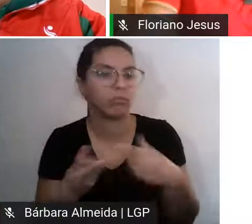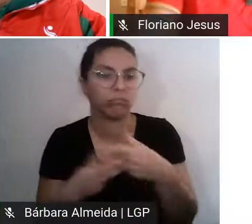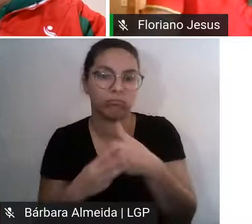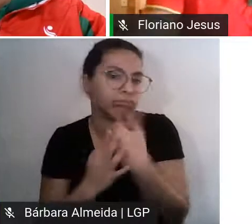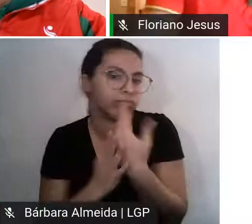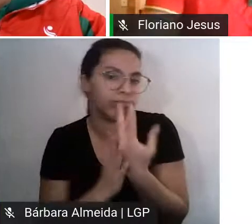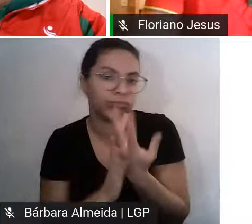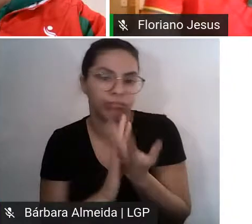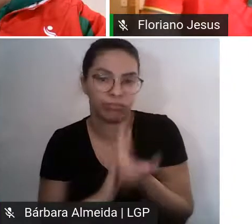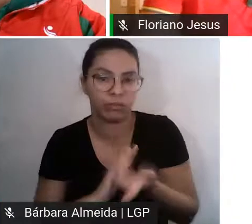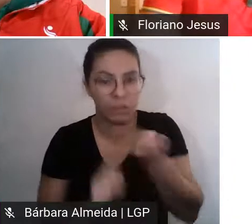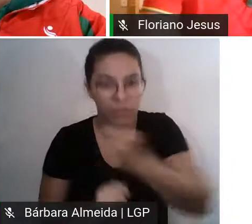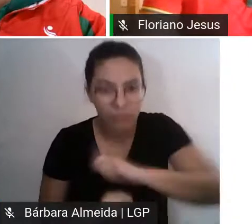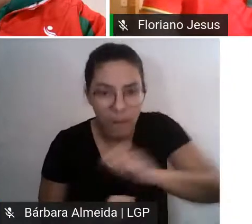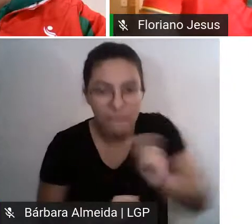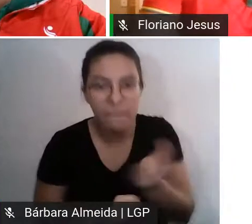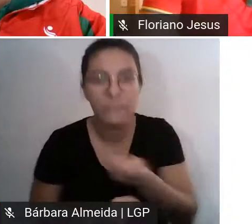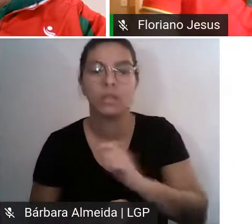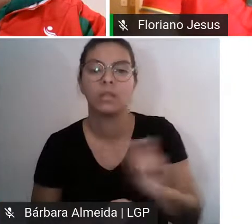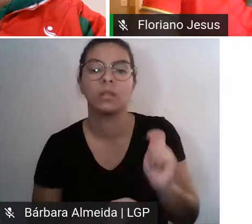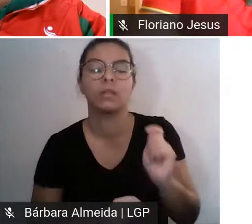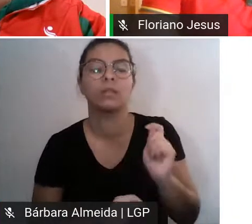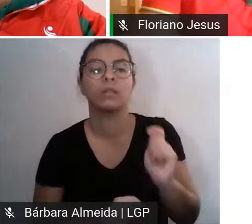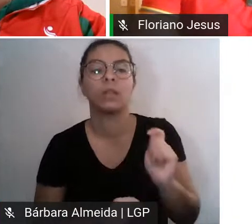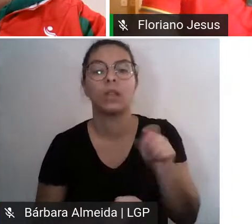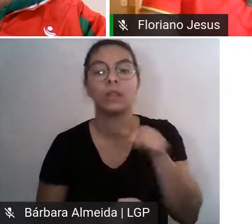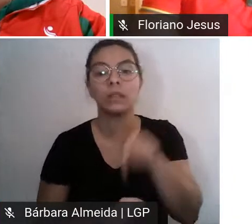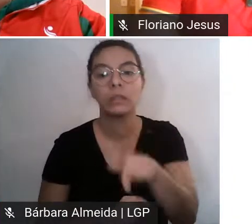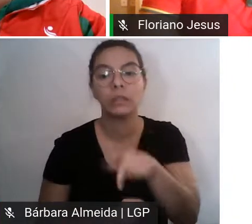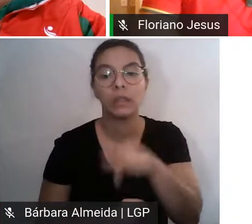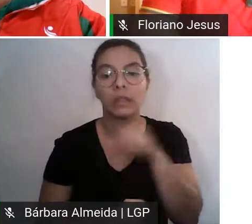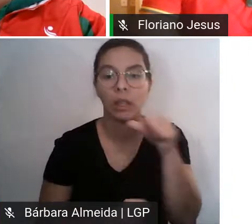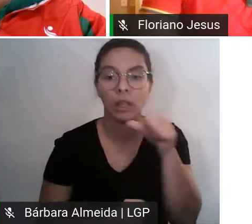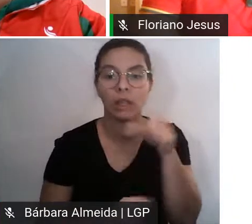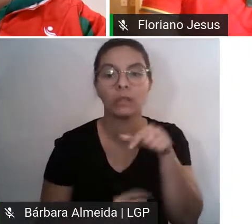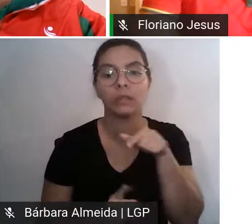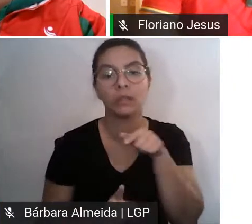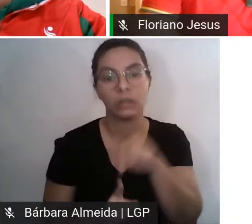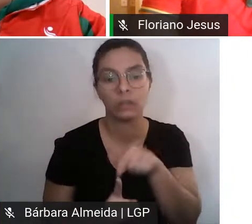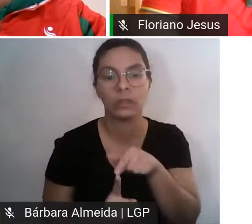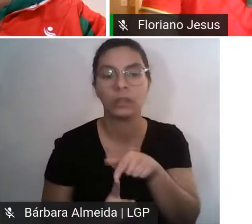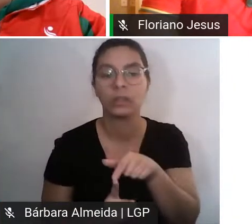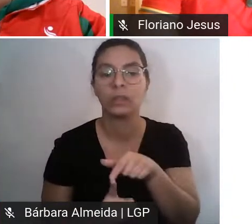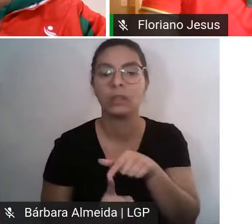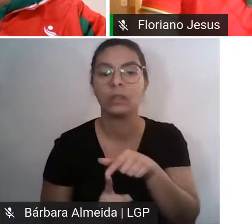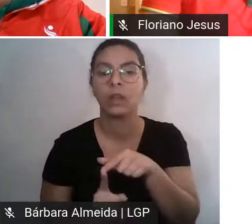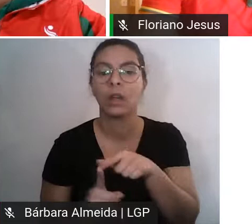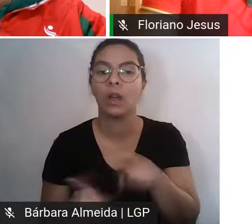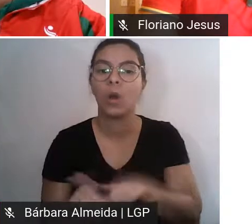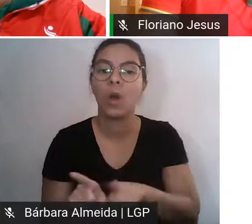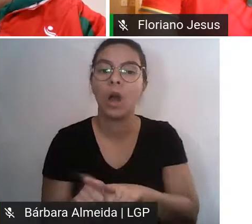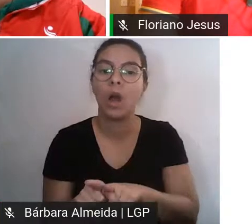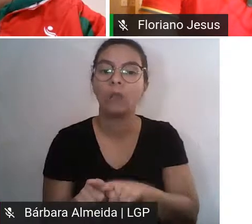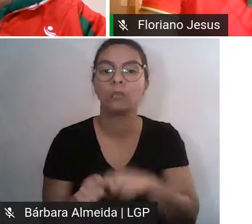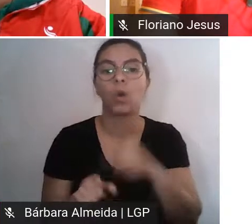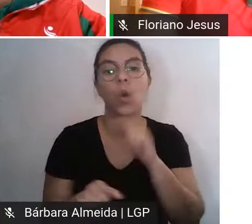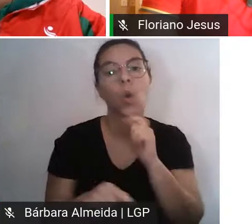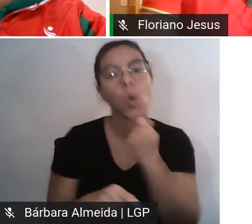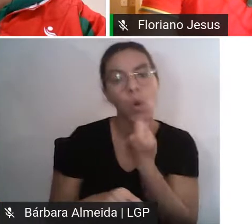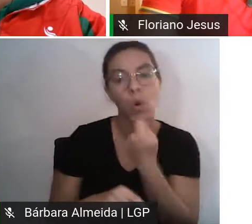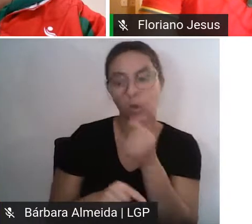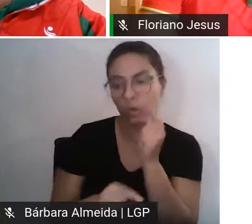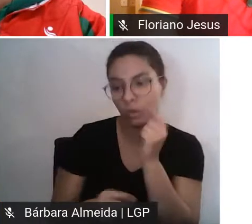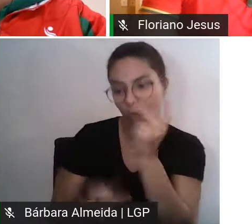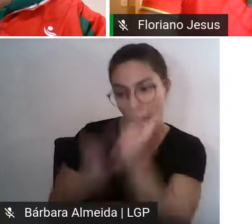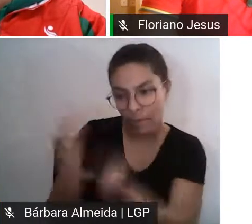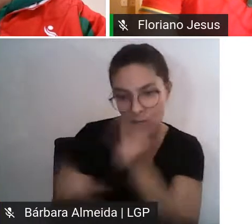no badminton, todos eles vão evoluindo. Nós também continuamos a acreditar que o código de classificação, e já tem evoluído